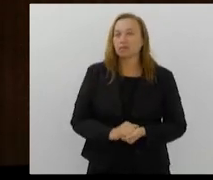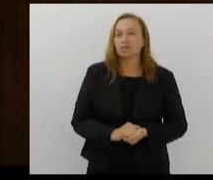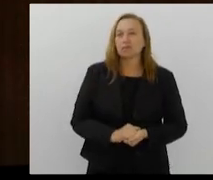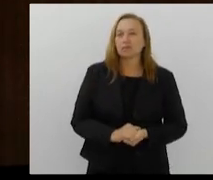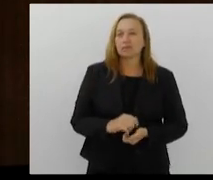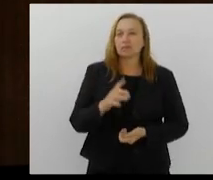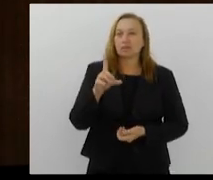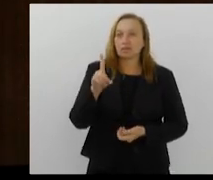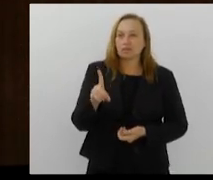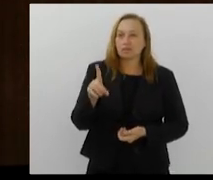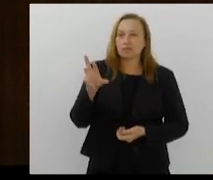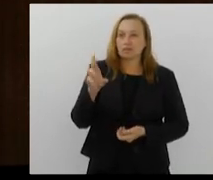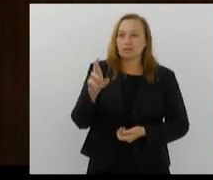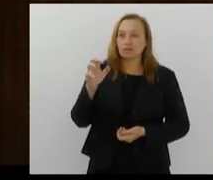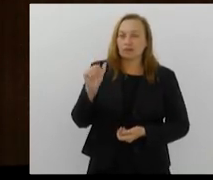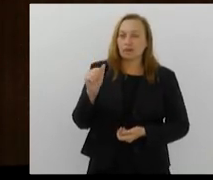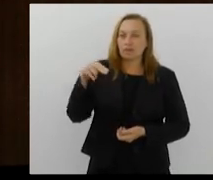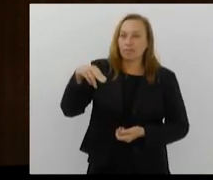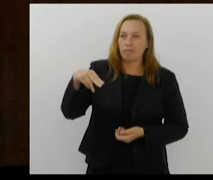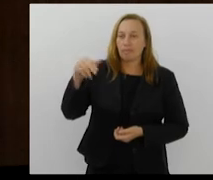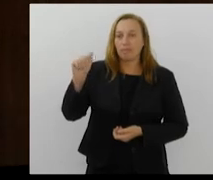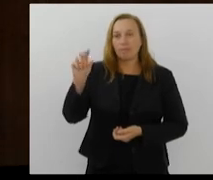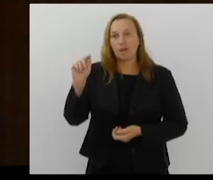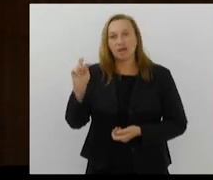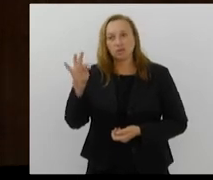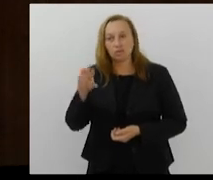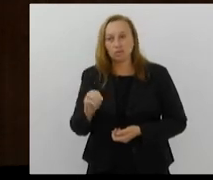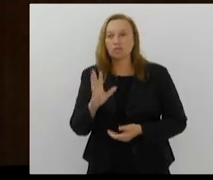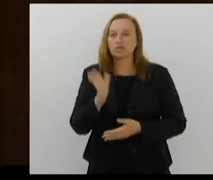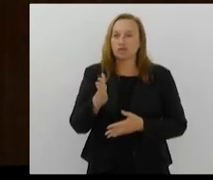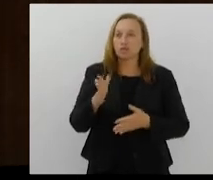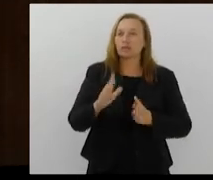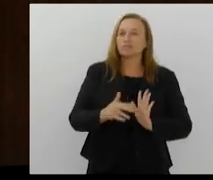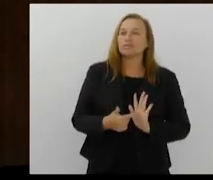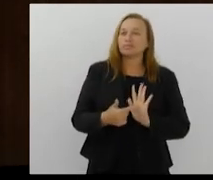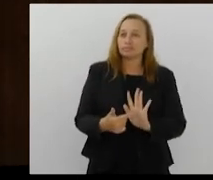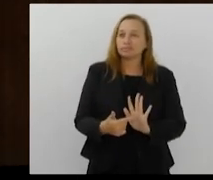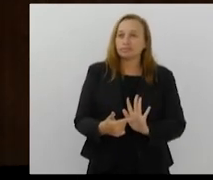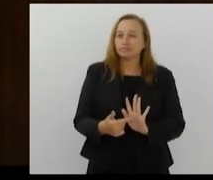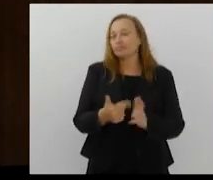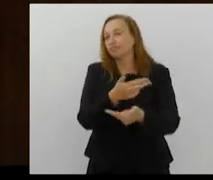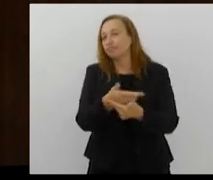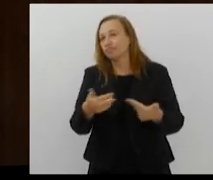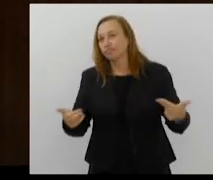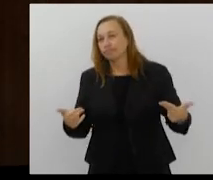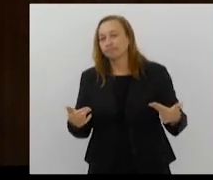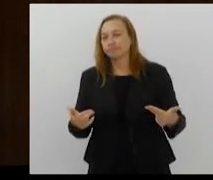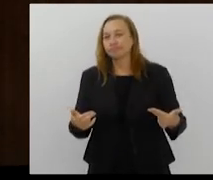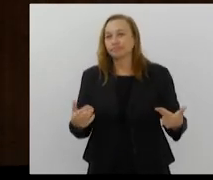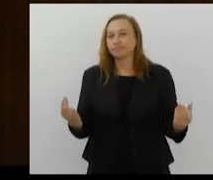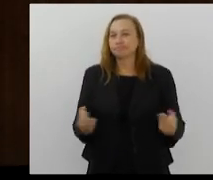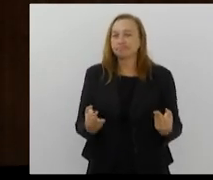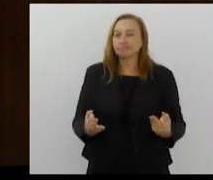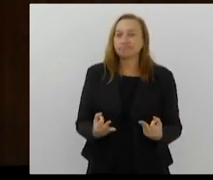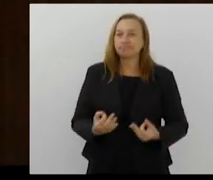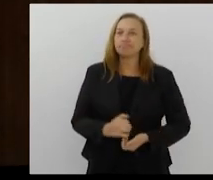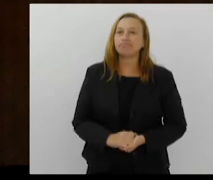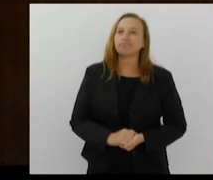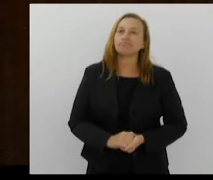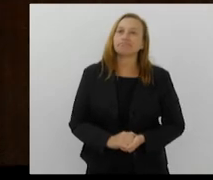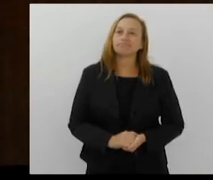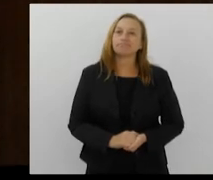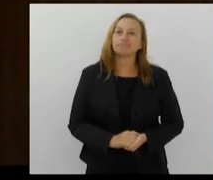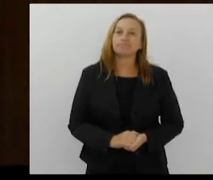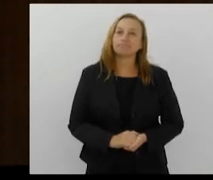dramaturgos e dramaturgas gregas. Então, a casa já apresentou traduções alternativas e muito bem fundamentadas